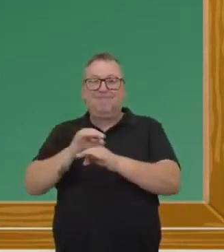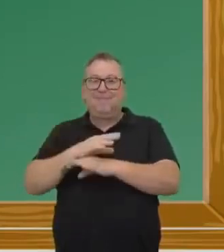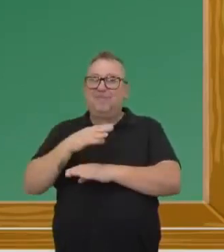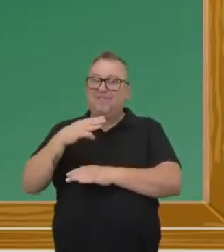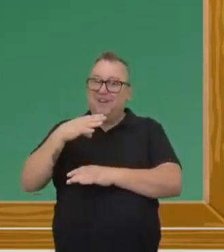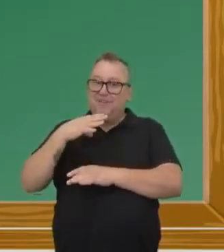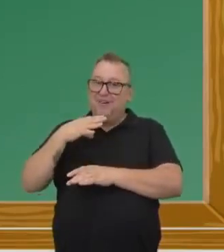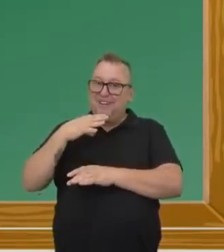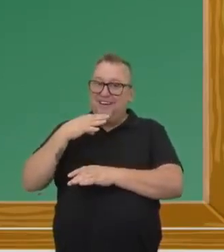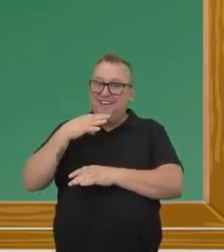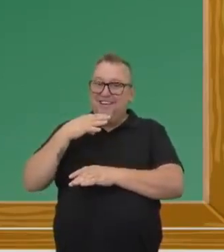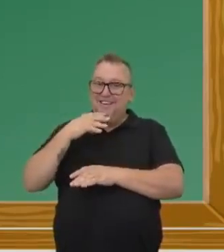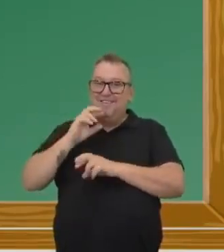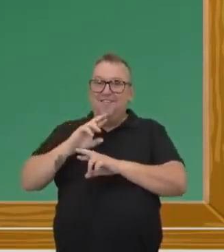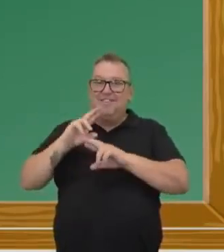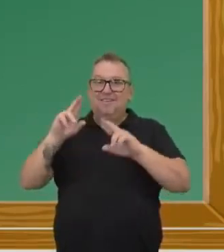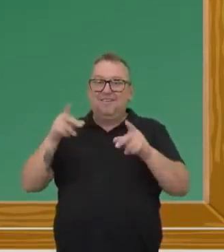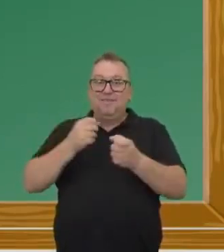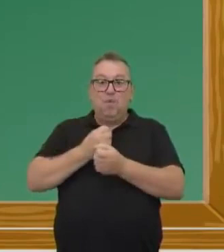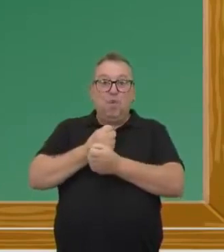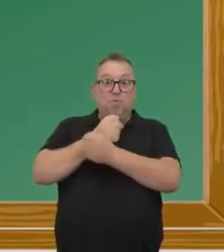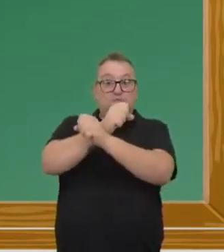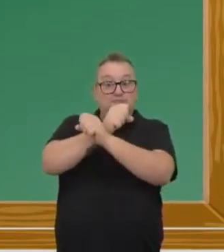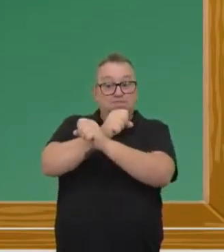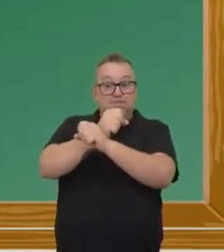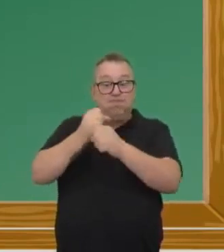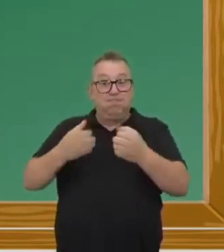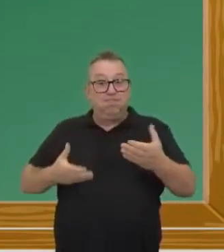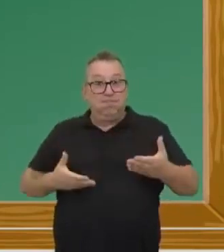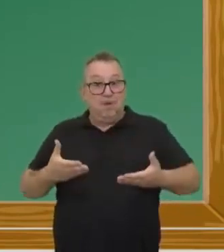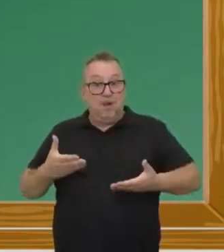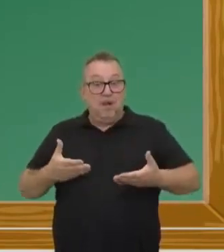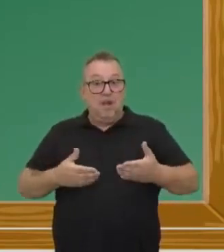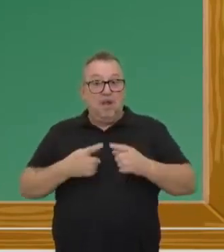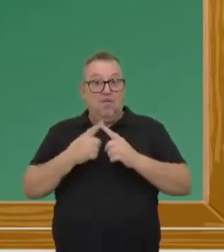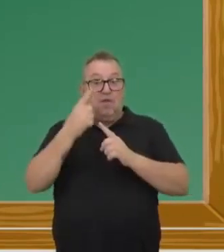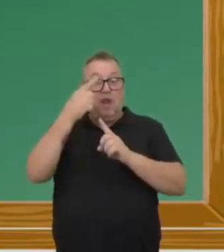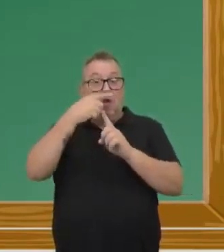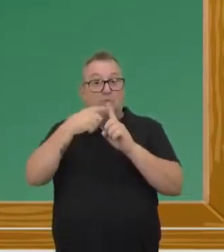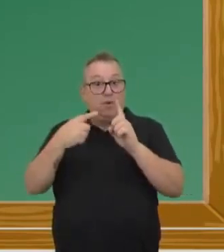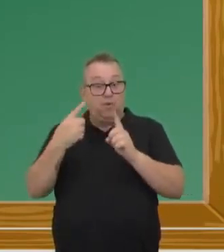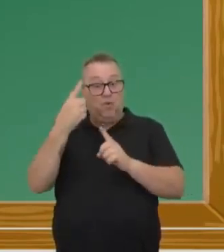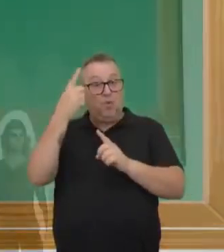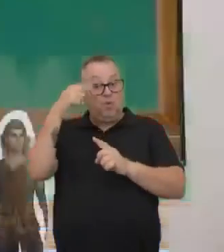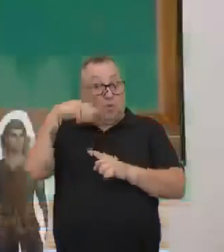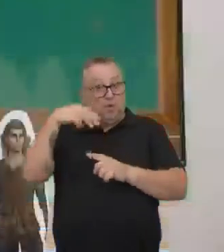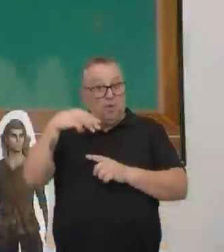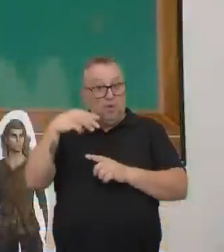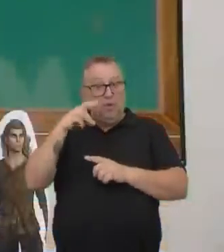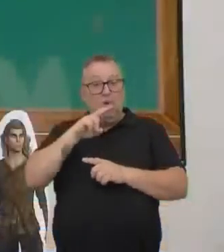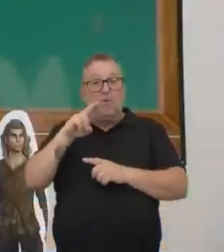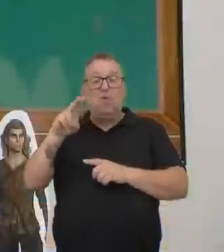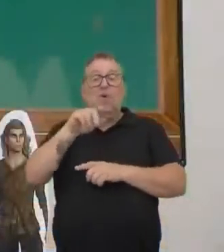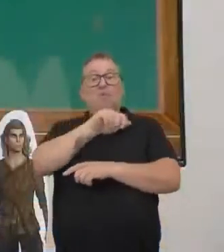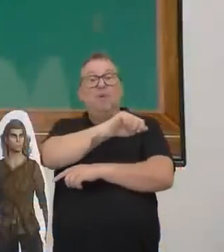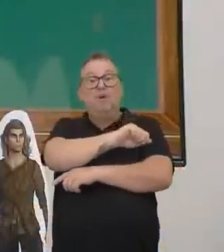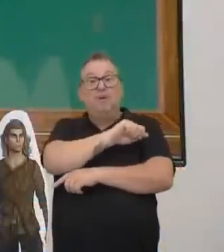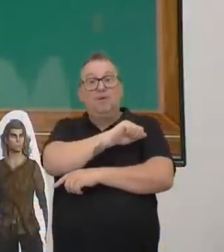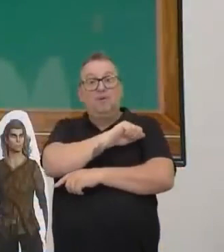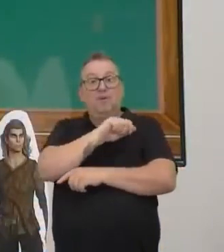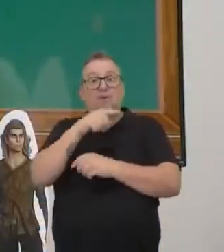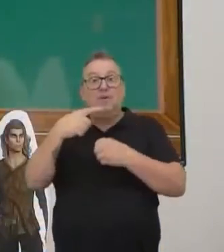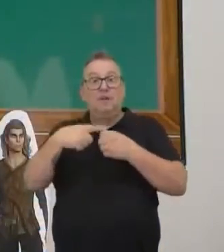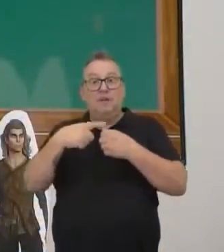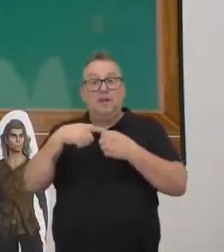a diferença entre servidão e escravidão. Vou deixar aí 1 minuto e meio, tragam o nome do aluno, o nome da escola de vocês, a cidade de